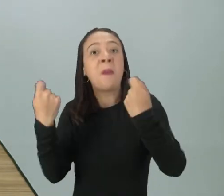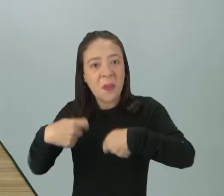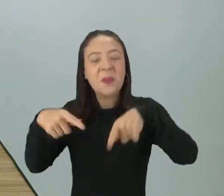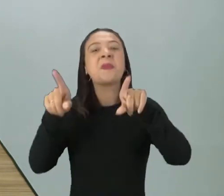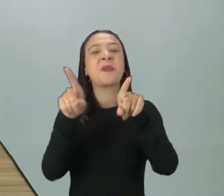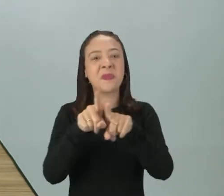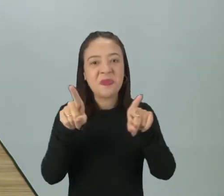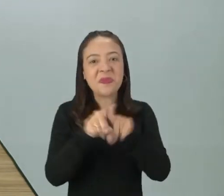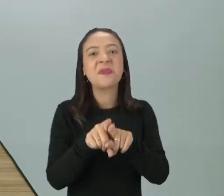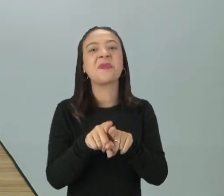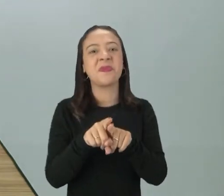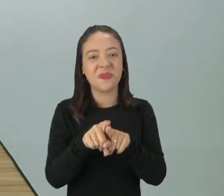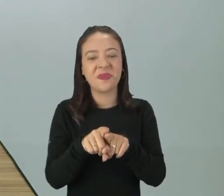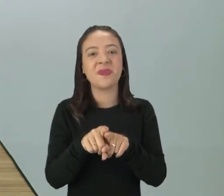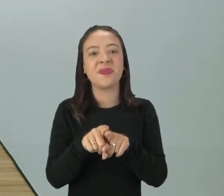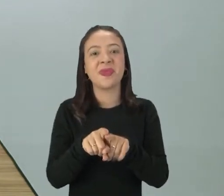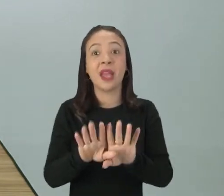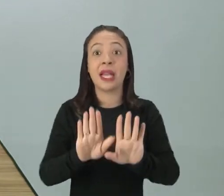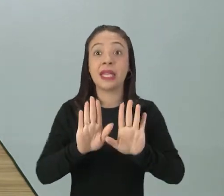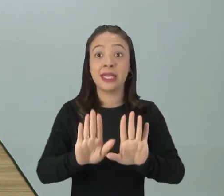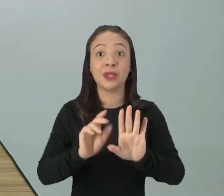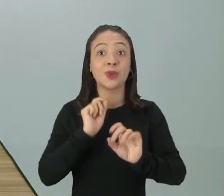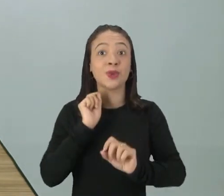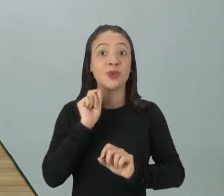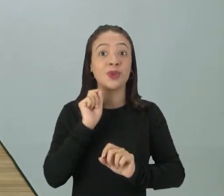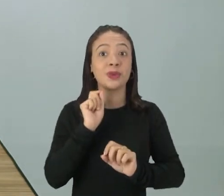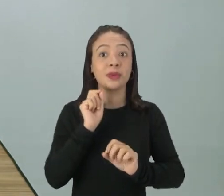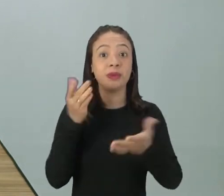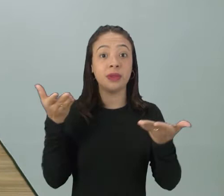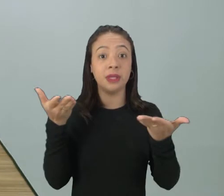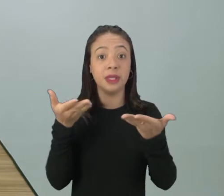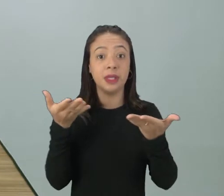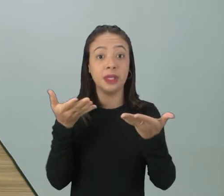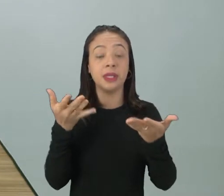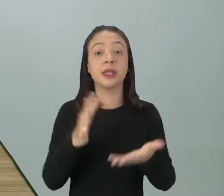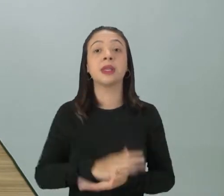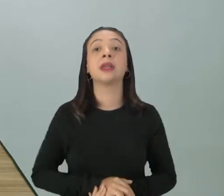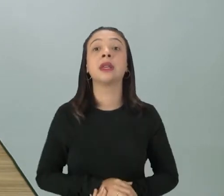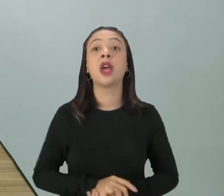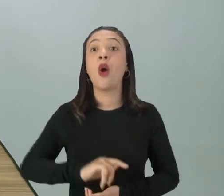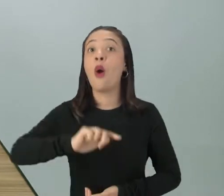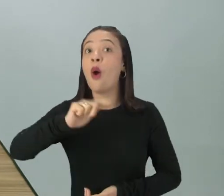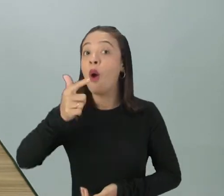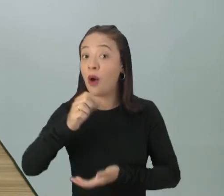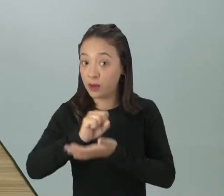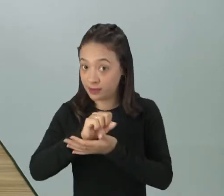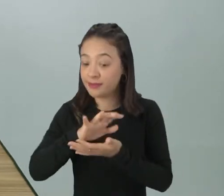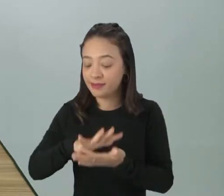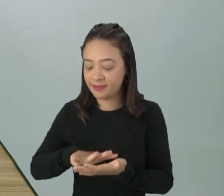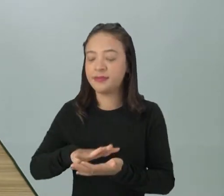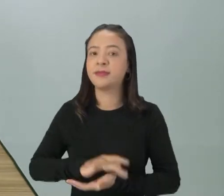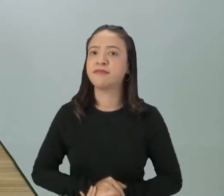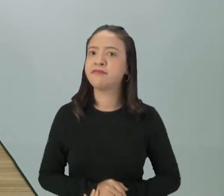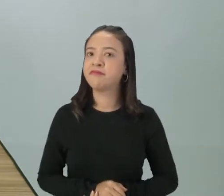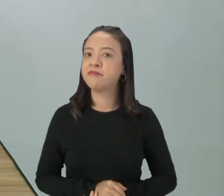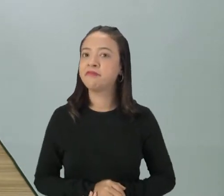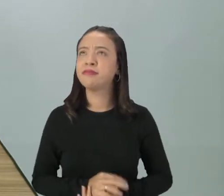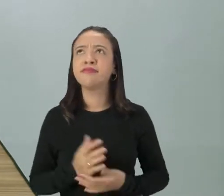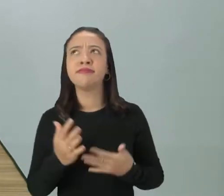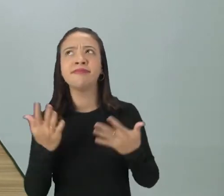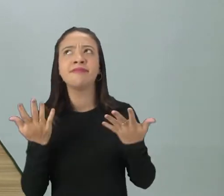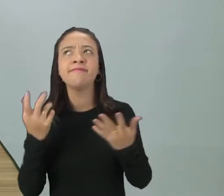Isso mesmo. Mas agora nós vamos para a próxima atividade. Qual será essa